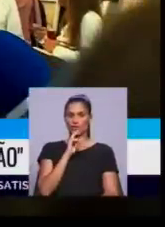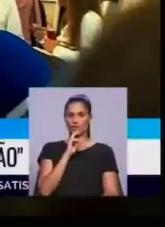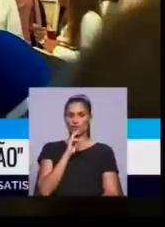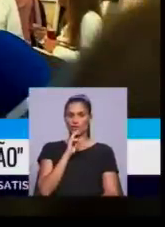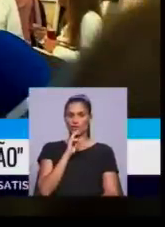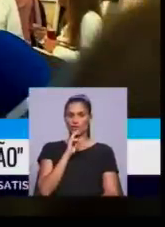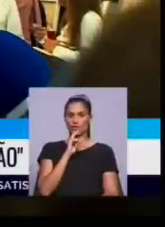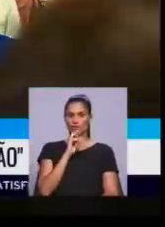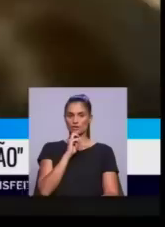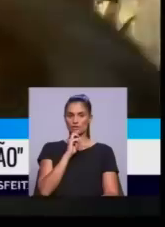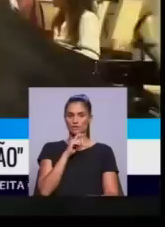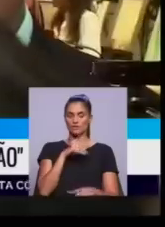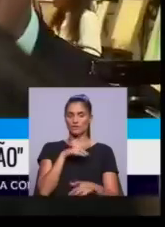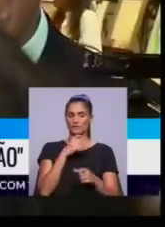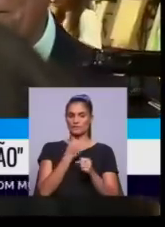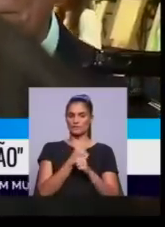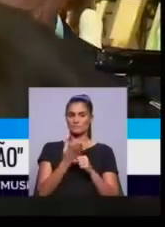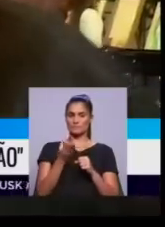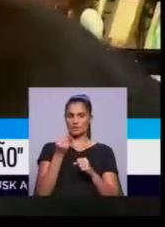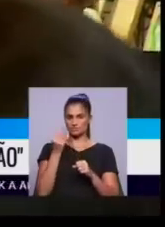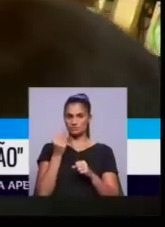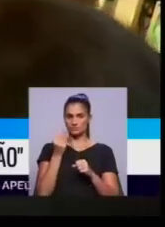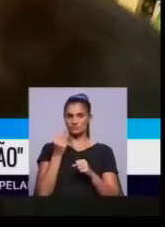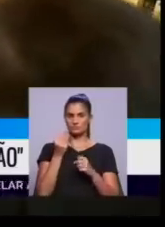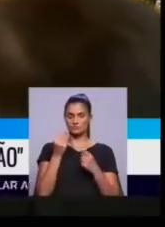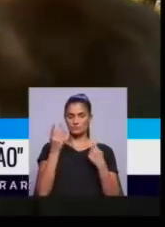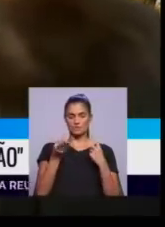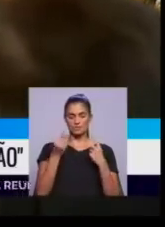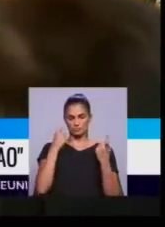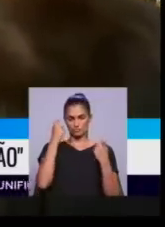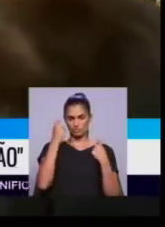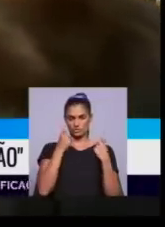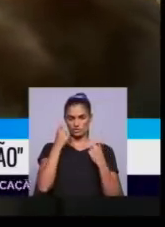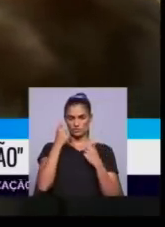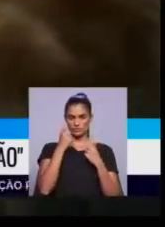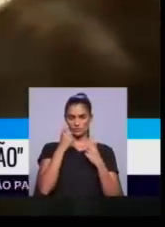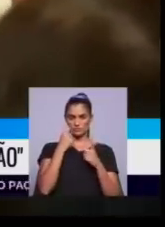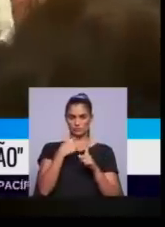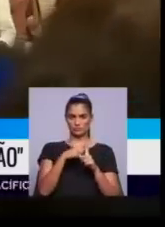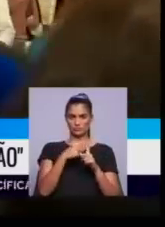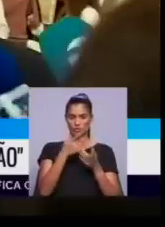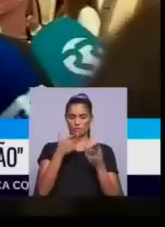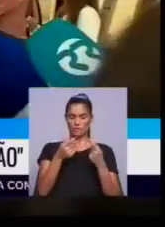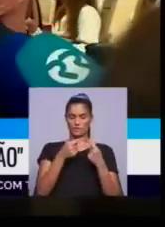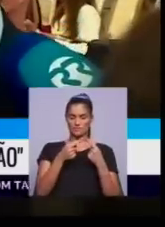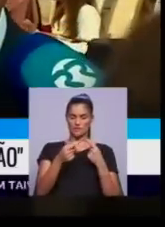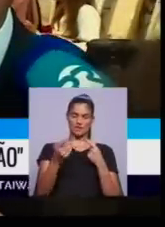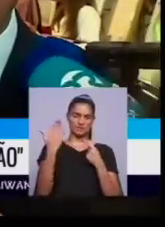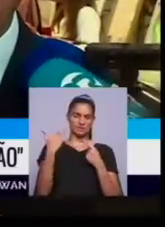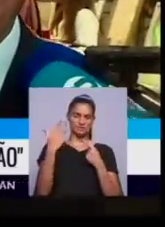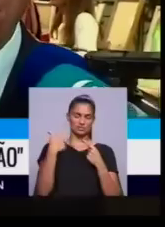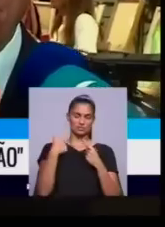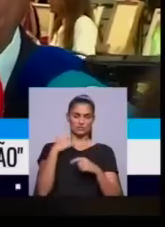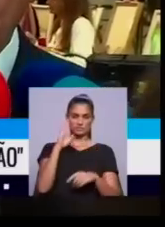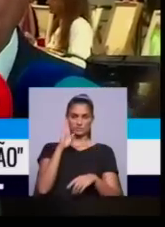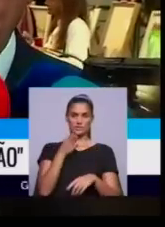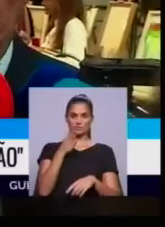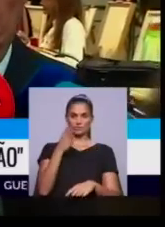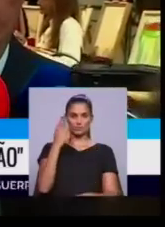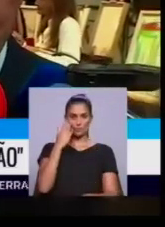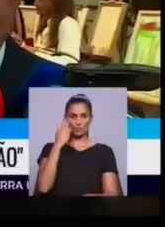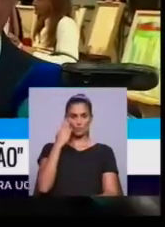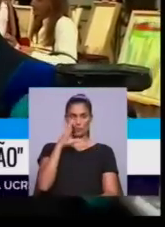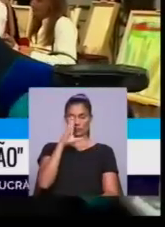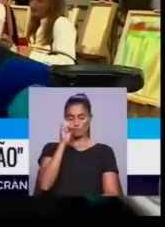em coisíssima otimista do que estava algumas semanas relativamente ao cenário eu tenho de reconhecer que as previsões